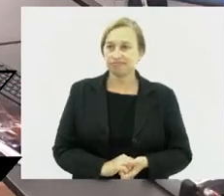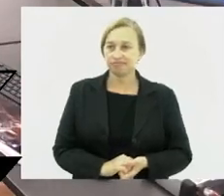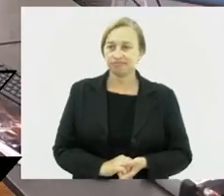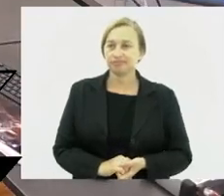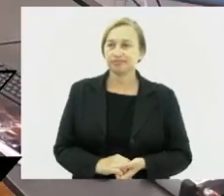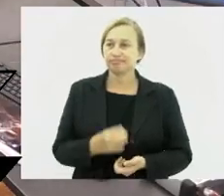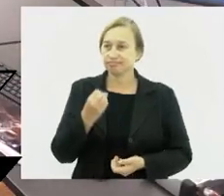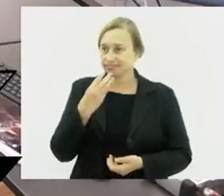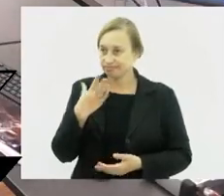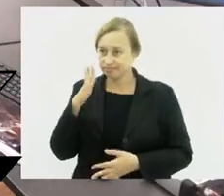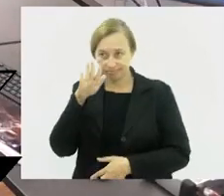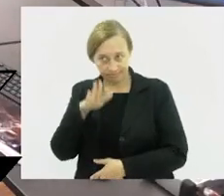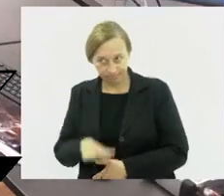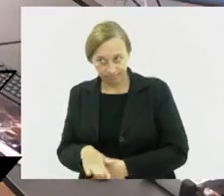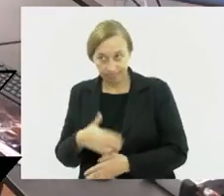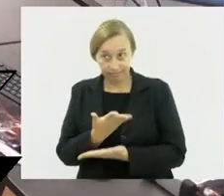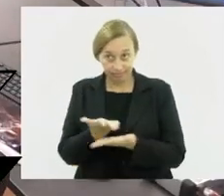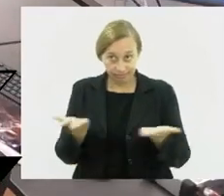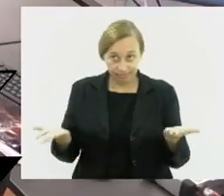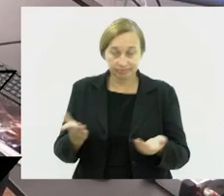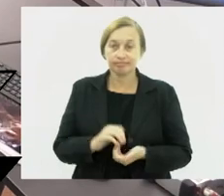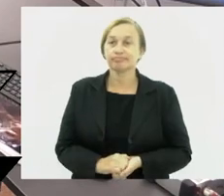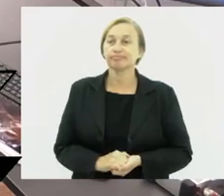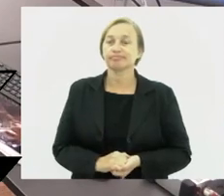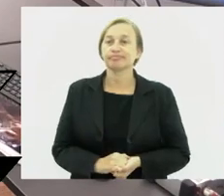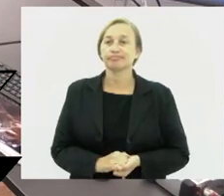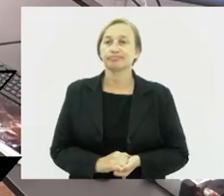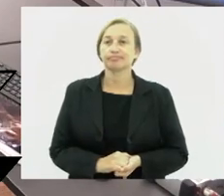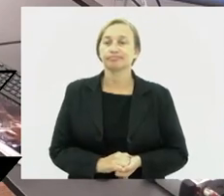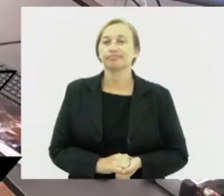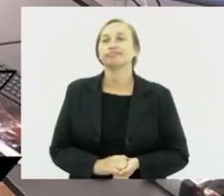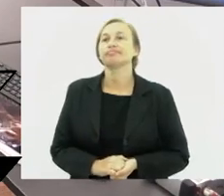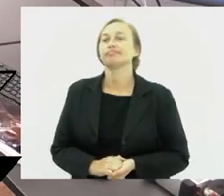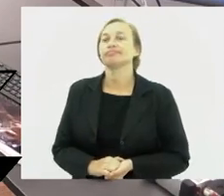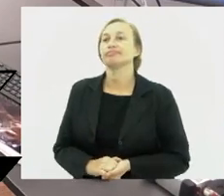Bom, boa tarde a todos, boa tarde,